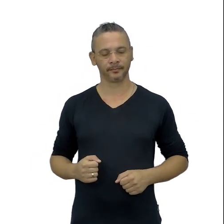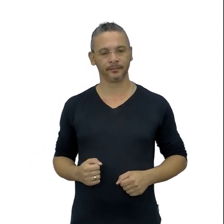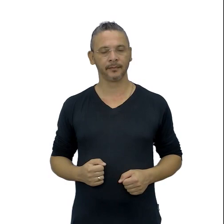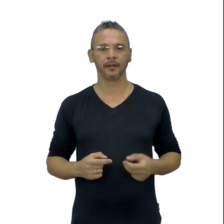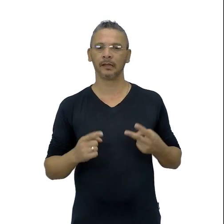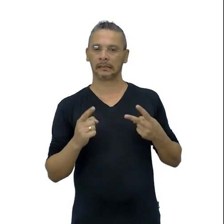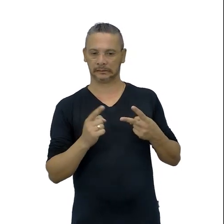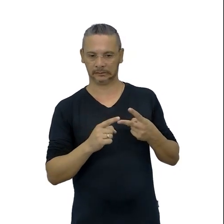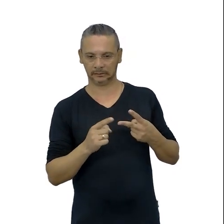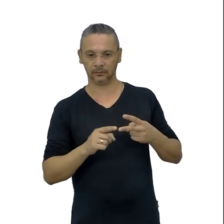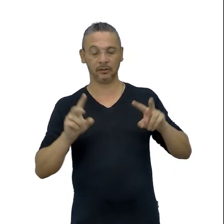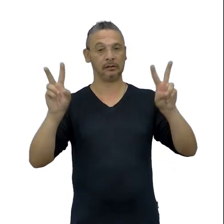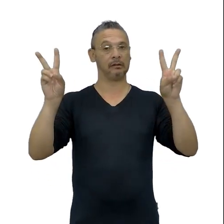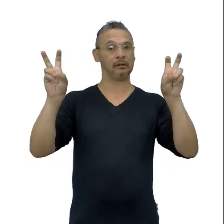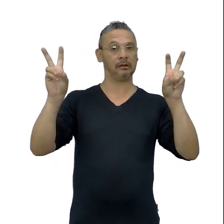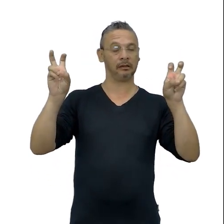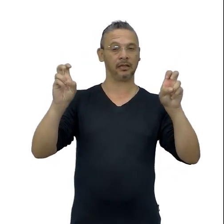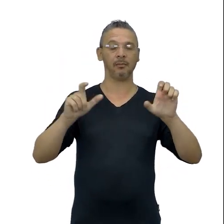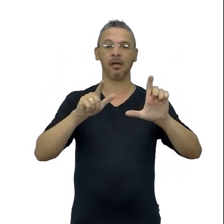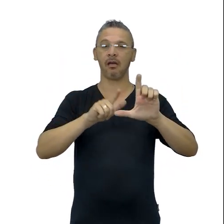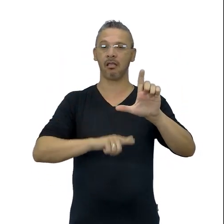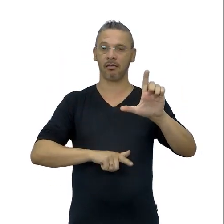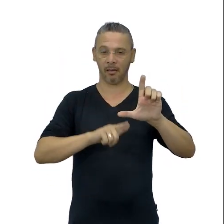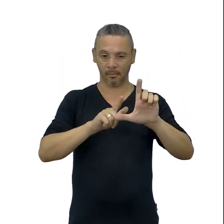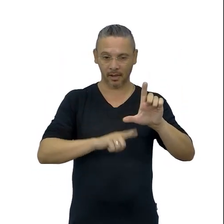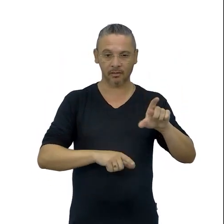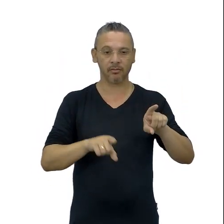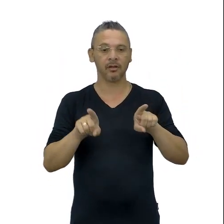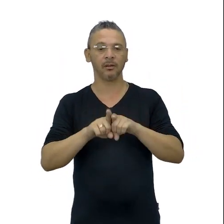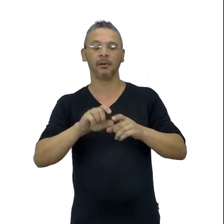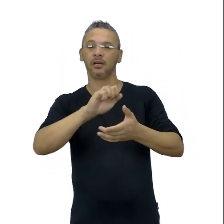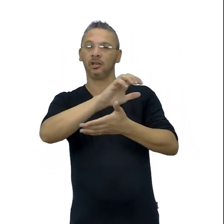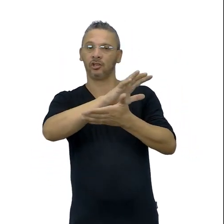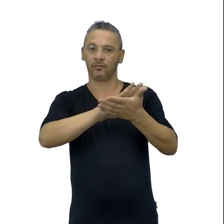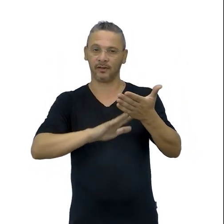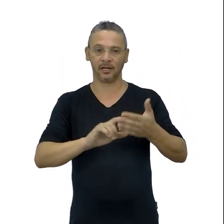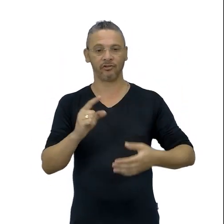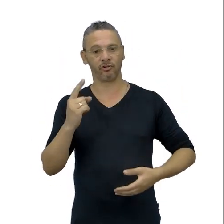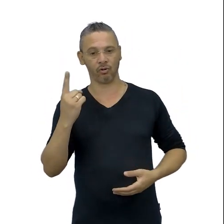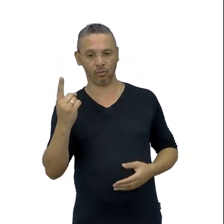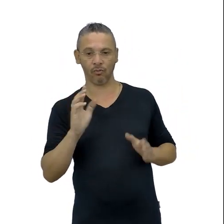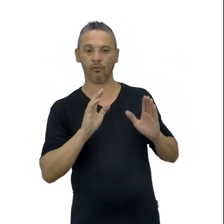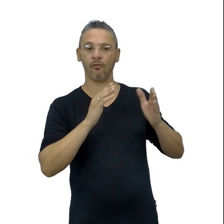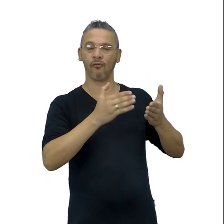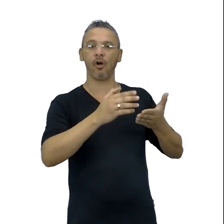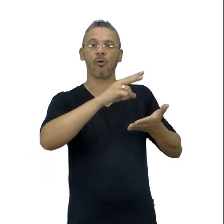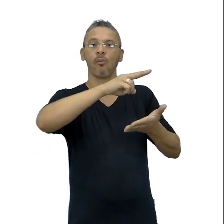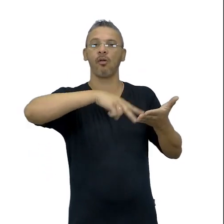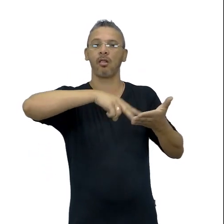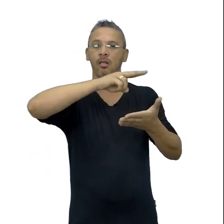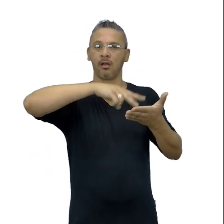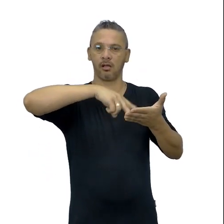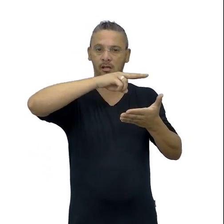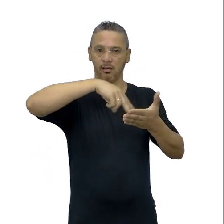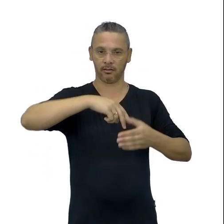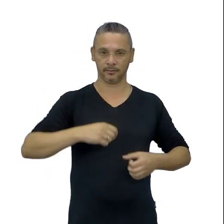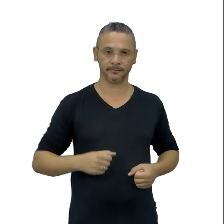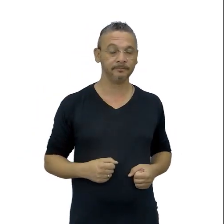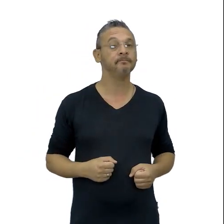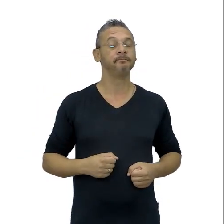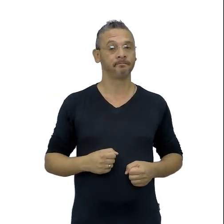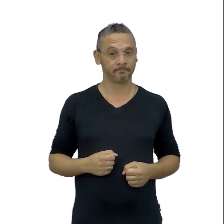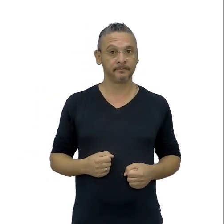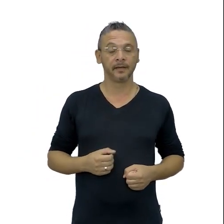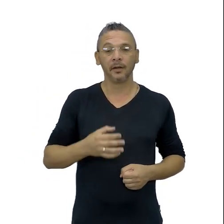Vamos relacionar o tema central letramento e as atividades da sequência 1 com foco em leitura. Também